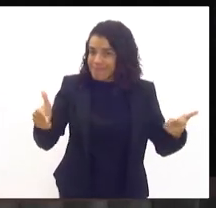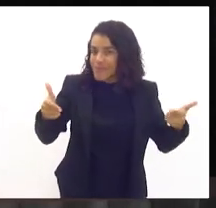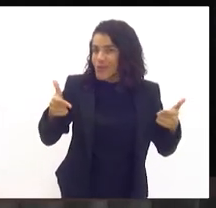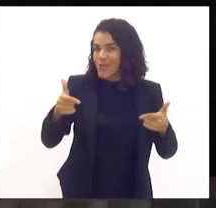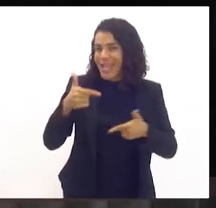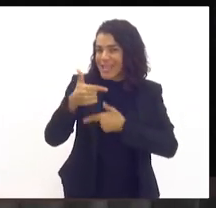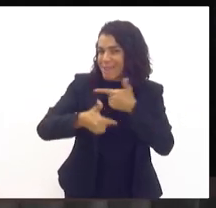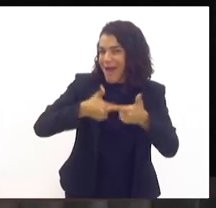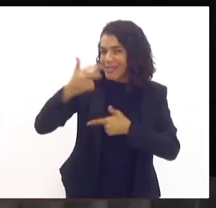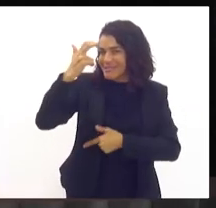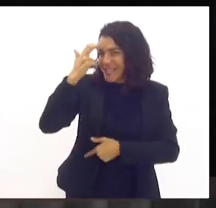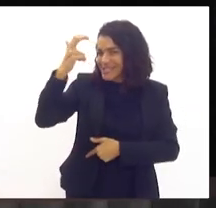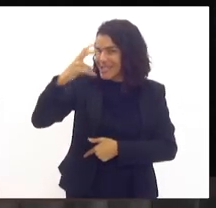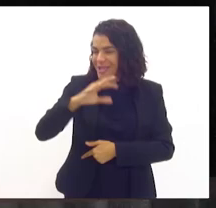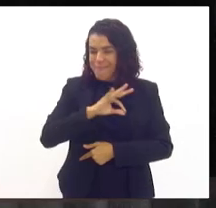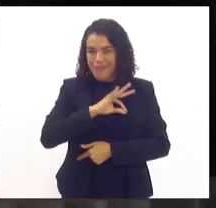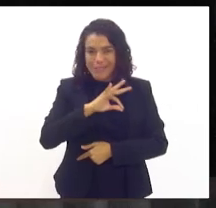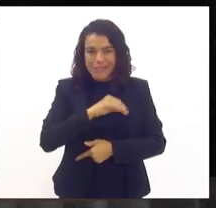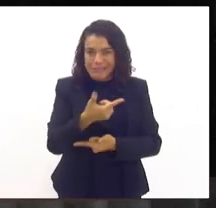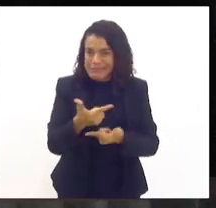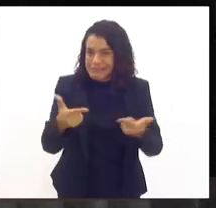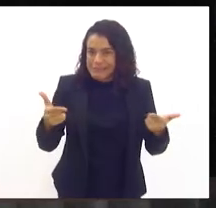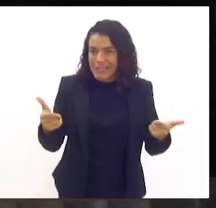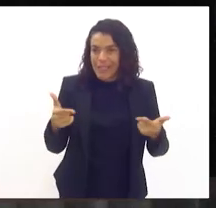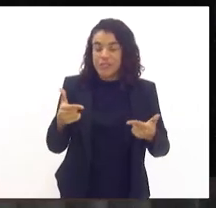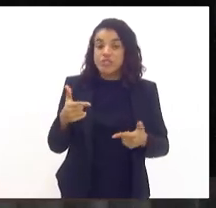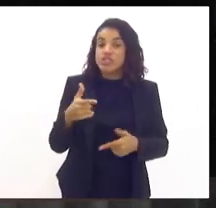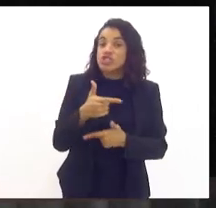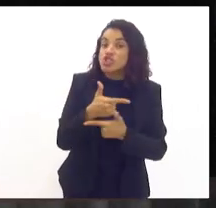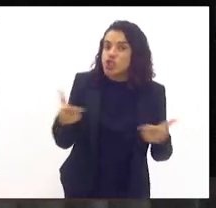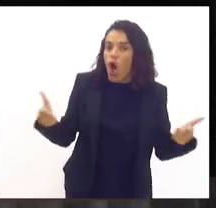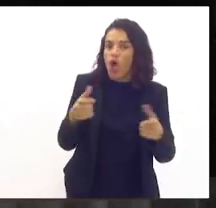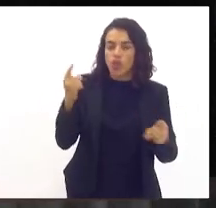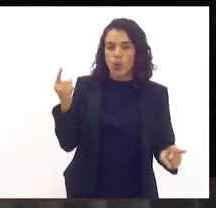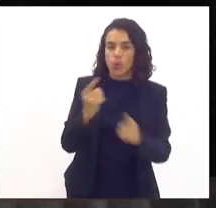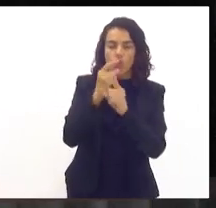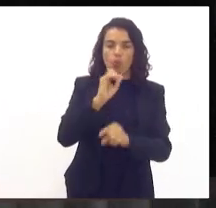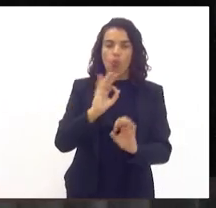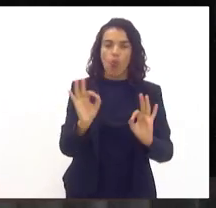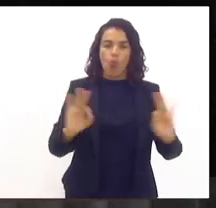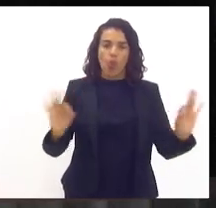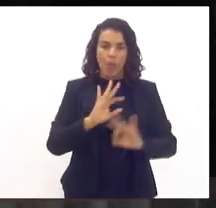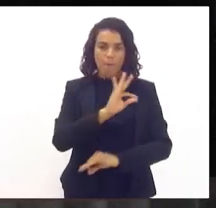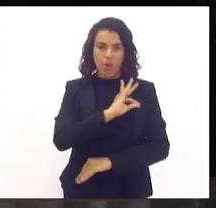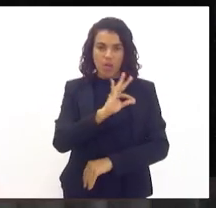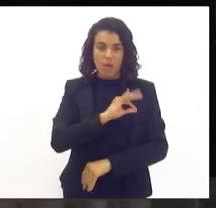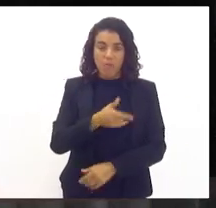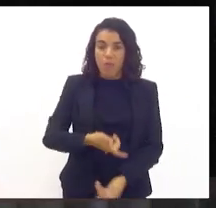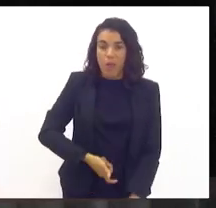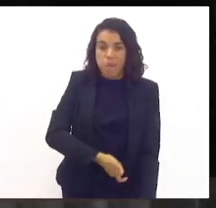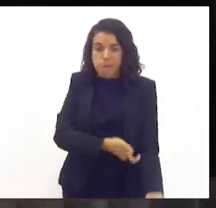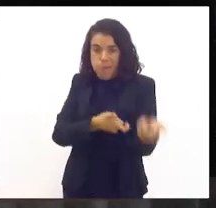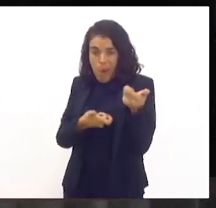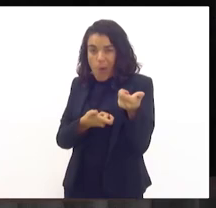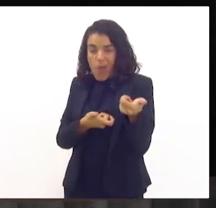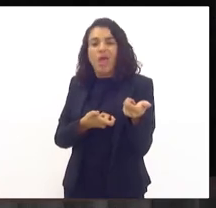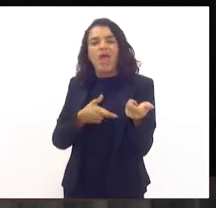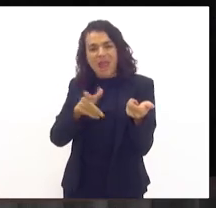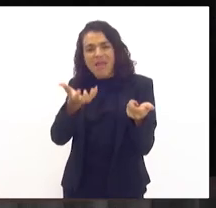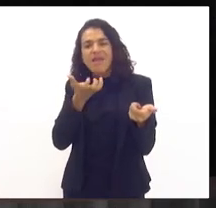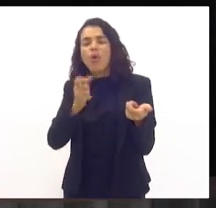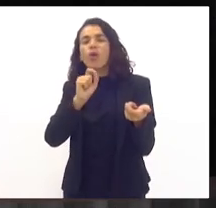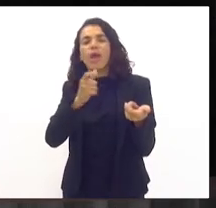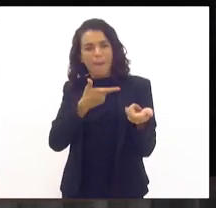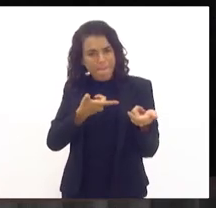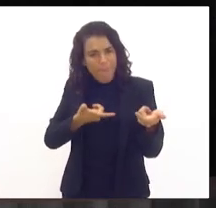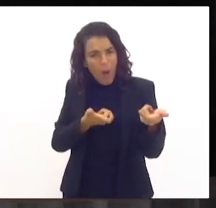inteligência. Ainda bem que eu não cruzei com nenhuma viatura da polícia, que os caras estavam tudo de fuzil, tudo de bico. E estavam para matar, morrer.